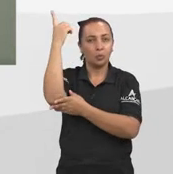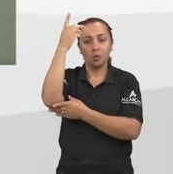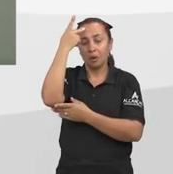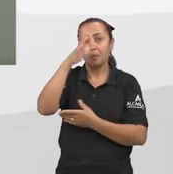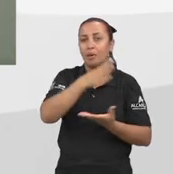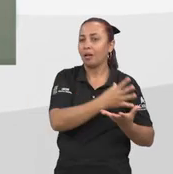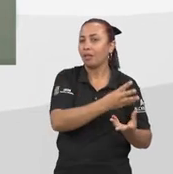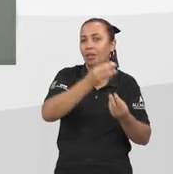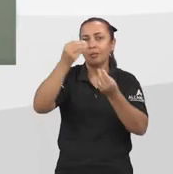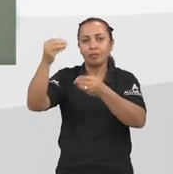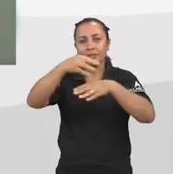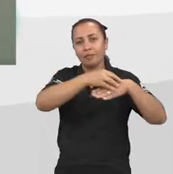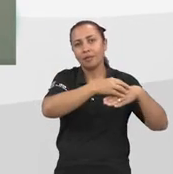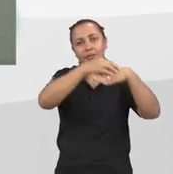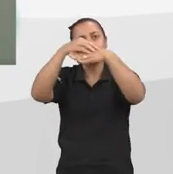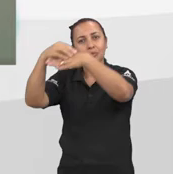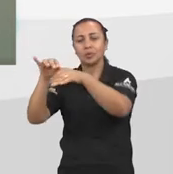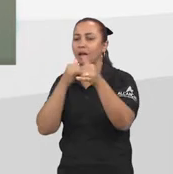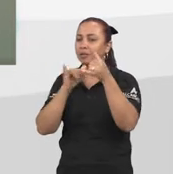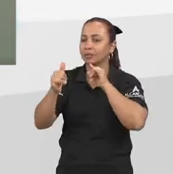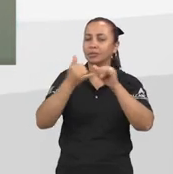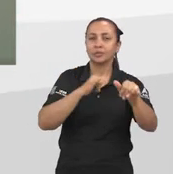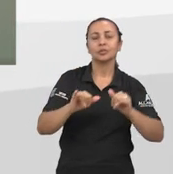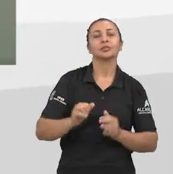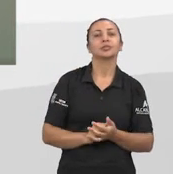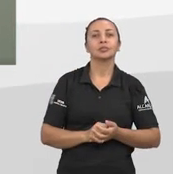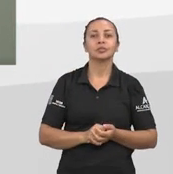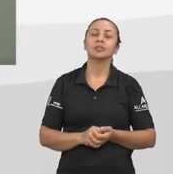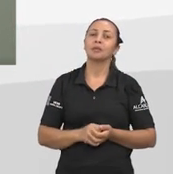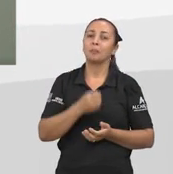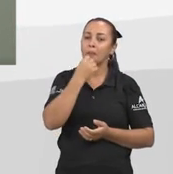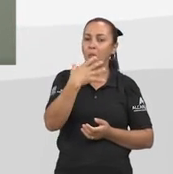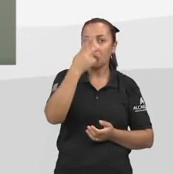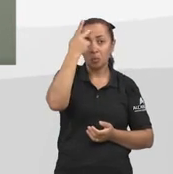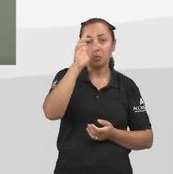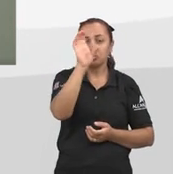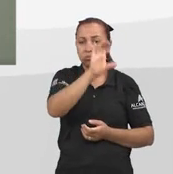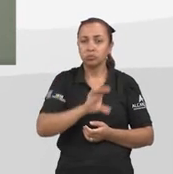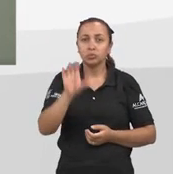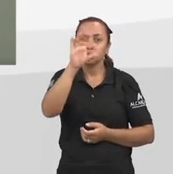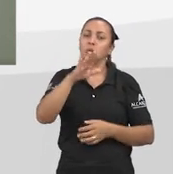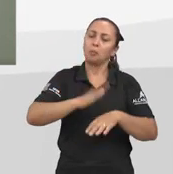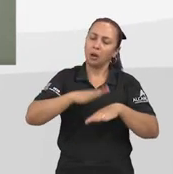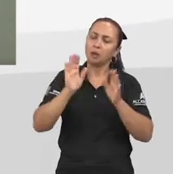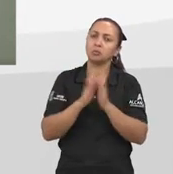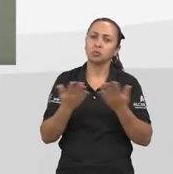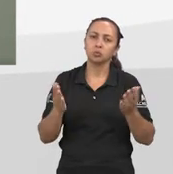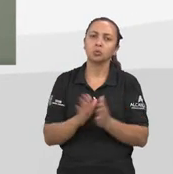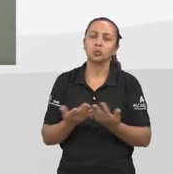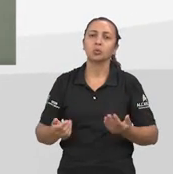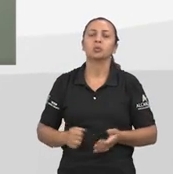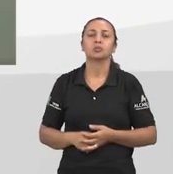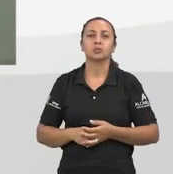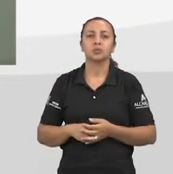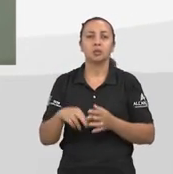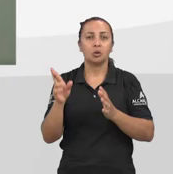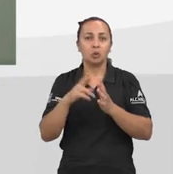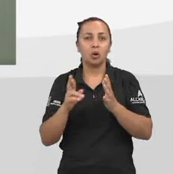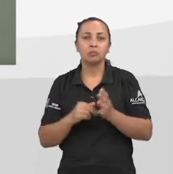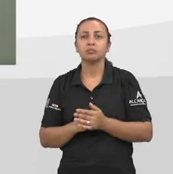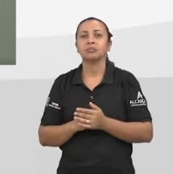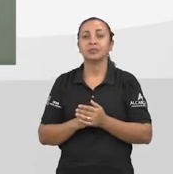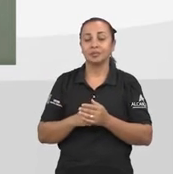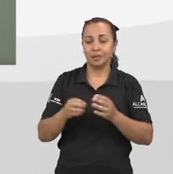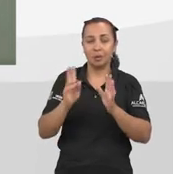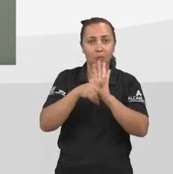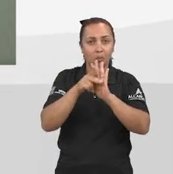por deve levar energia artificial para as pessoas carentes do vai conta e esse